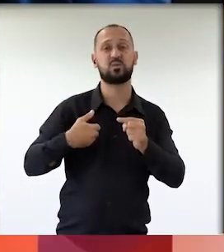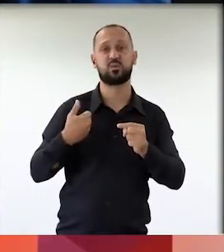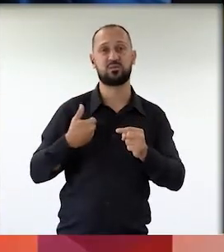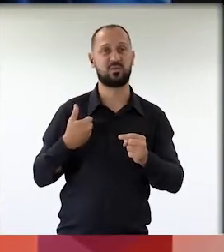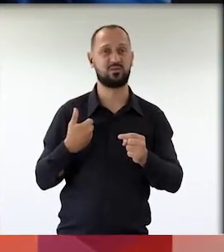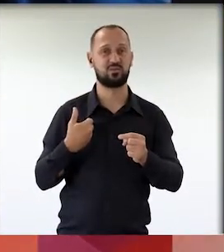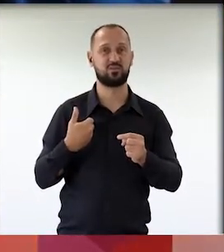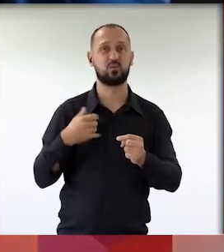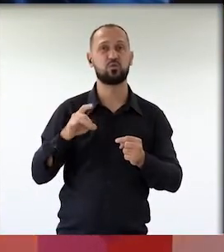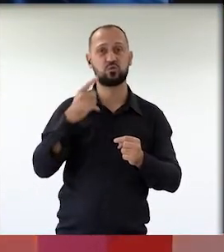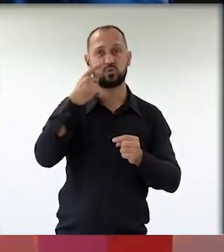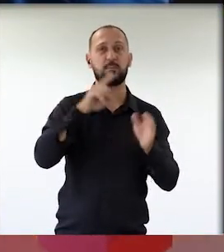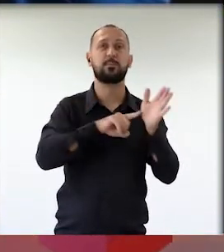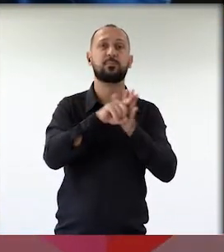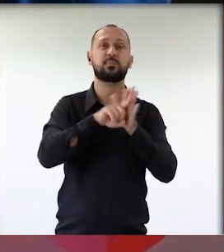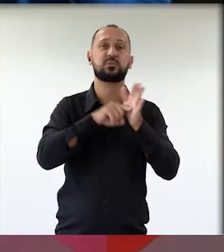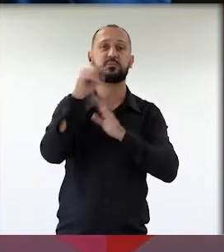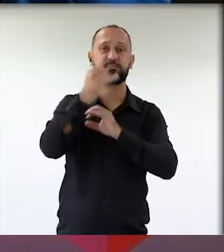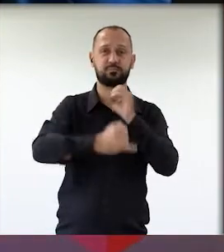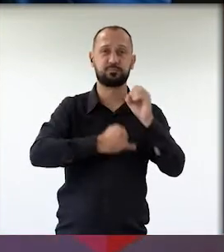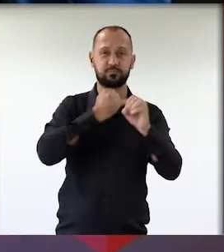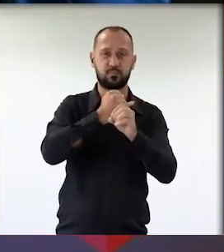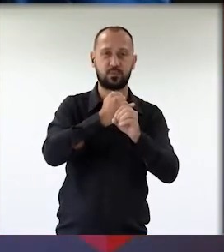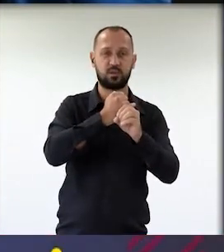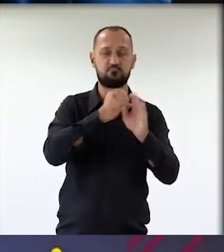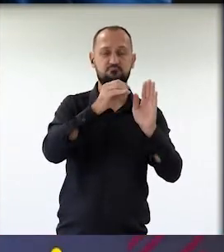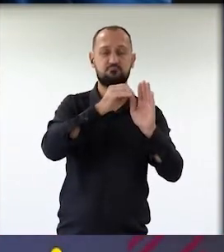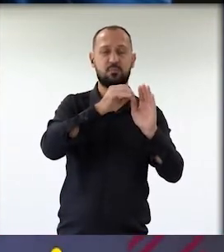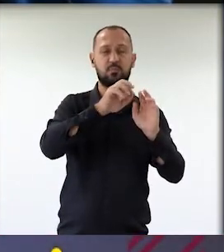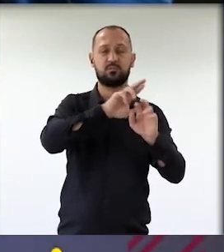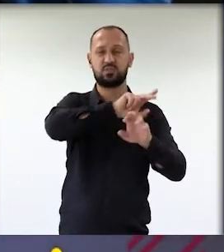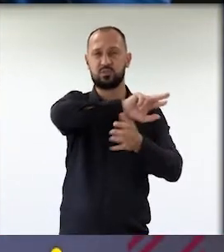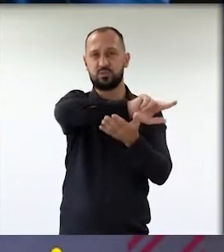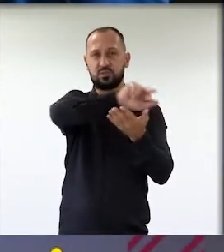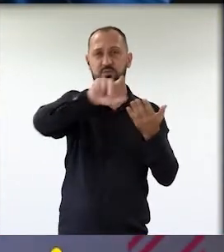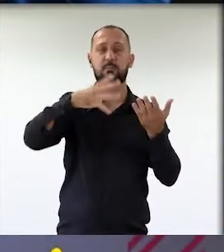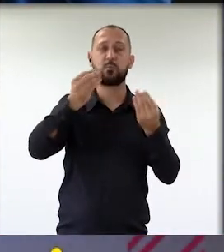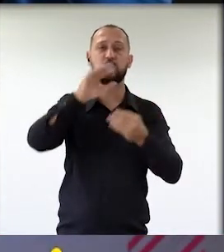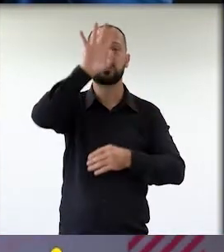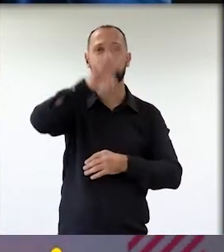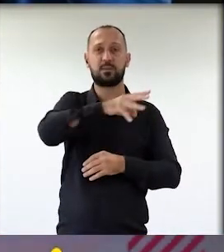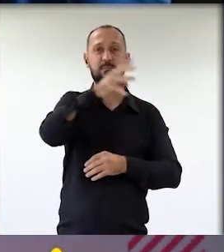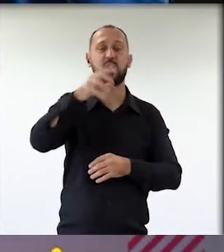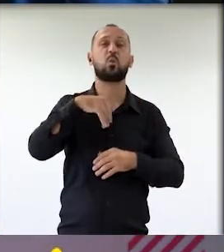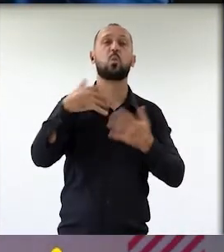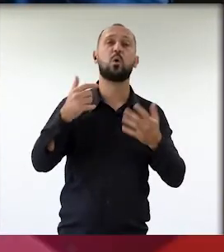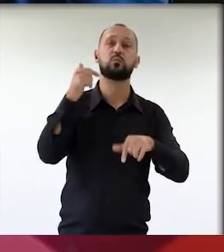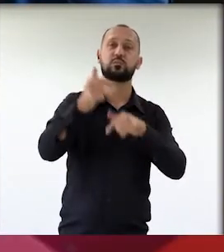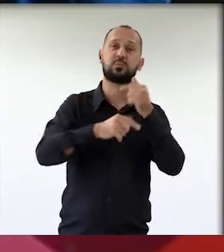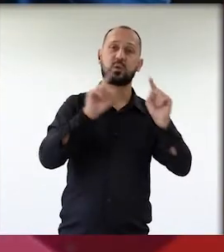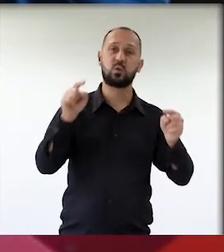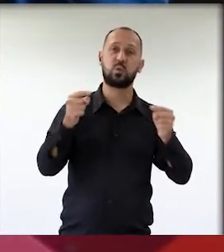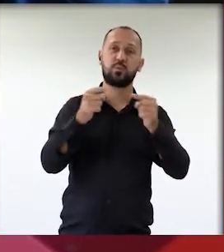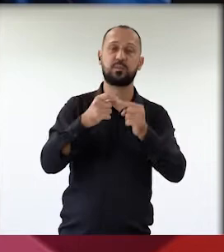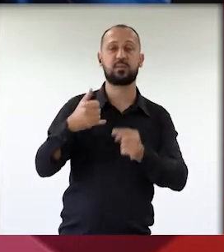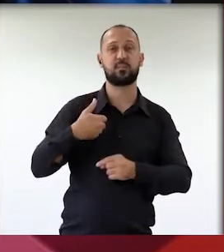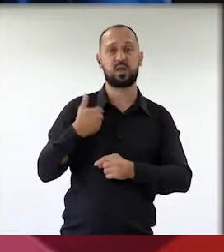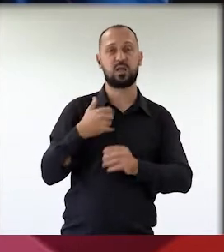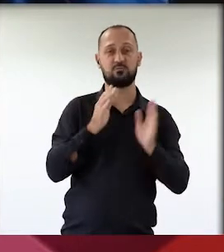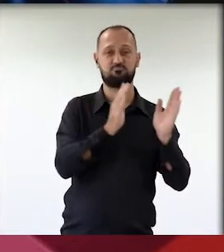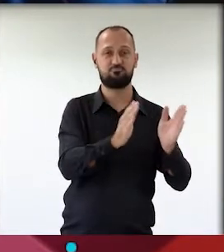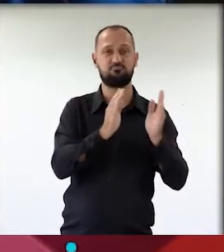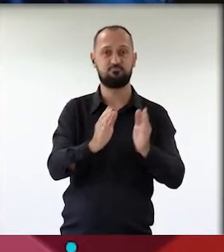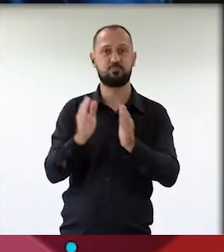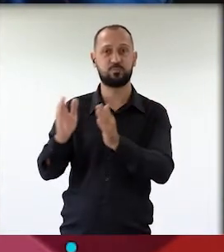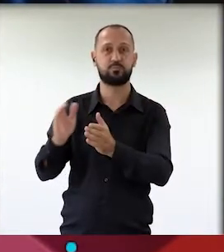seja compatível com a sua idade. É só fazer uma busca na internet, nós temos várias tabelas aí dizendo quais são as atividades